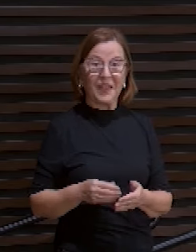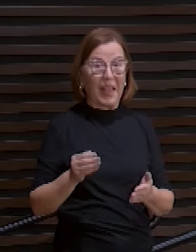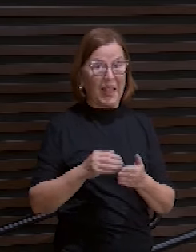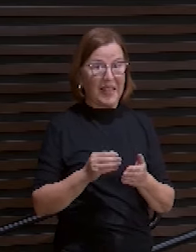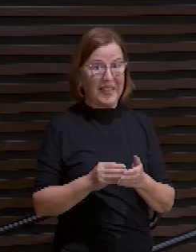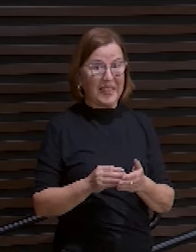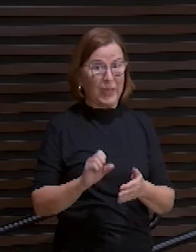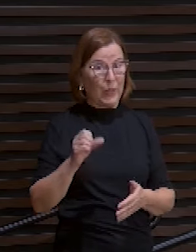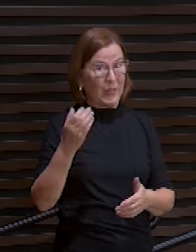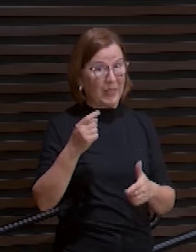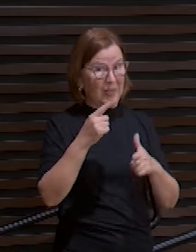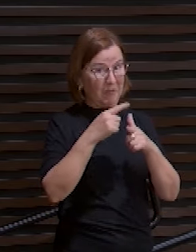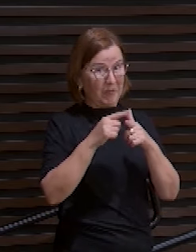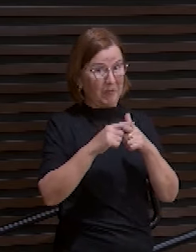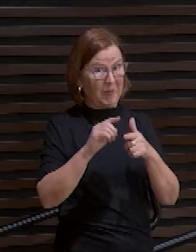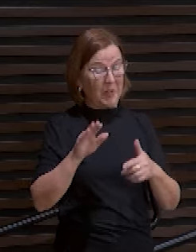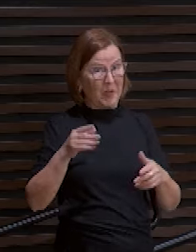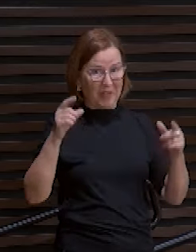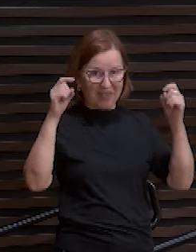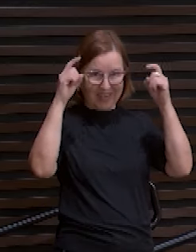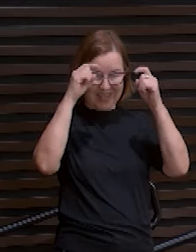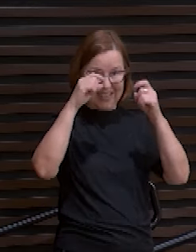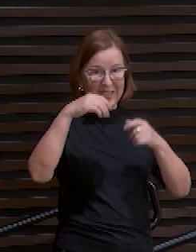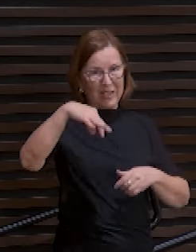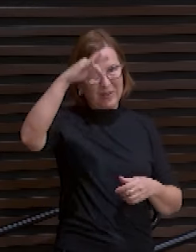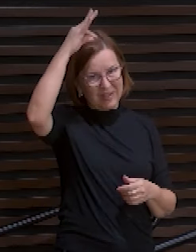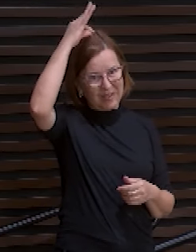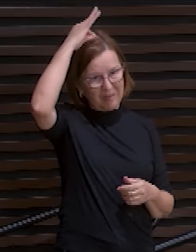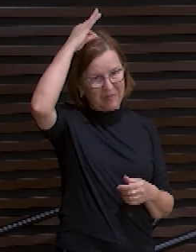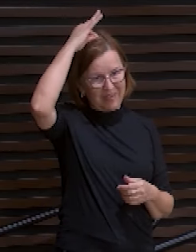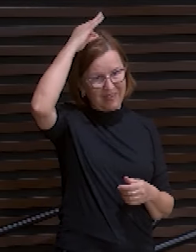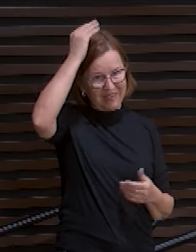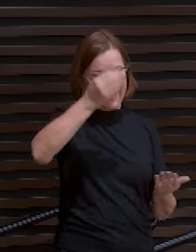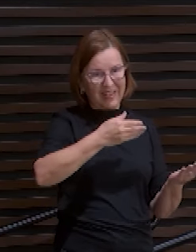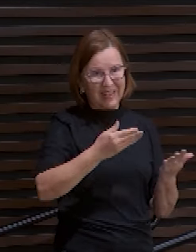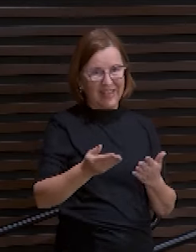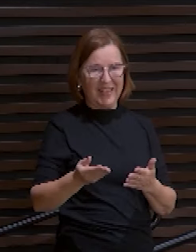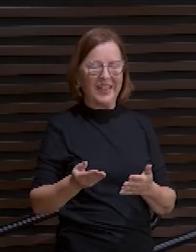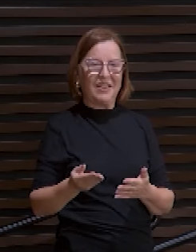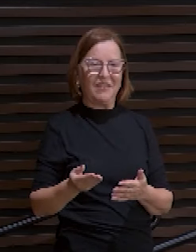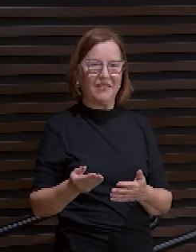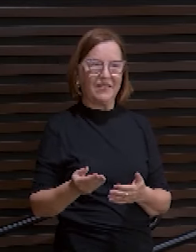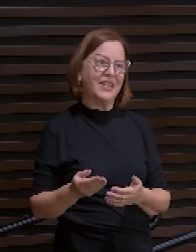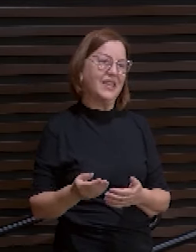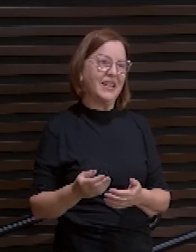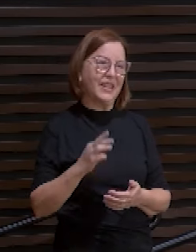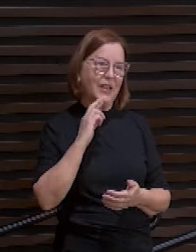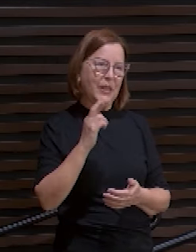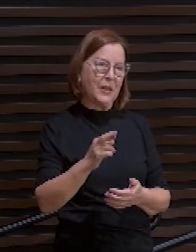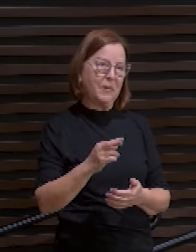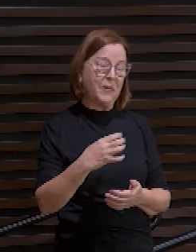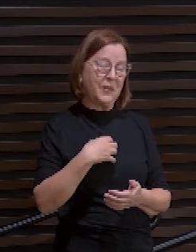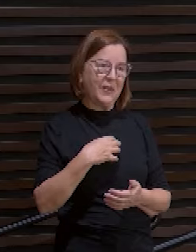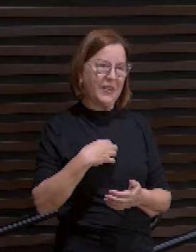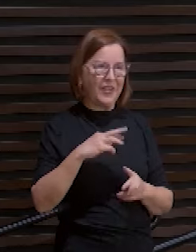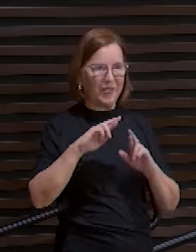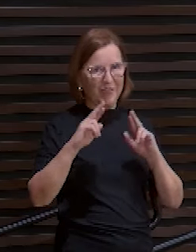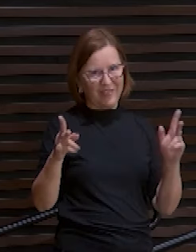surja e o espírito o leva a agir de uma forma diferente você já passou por isso